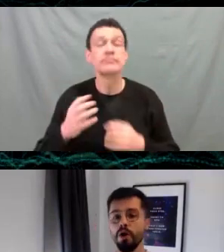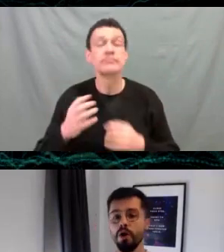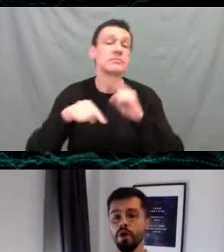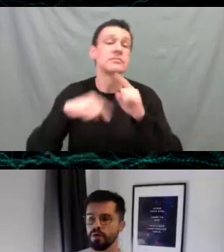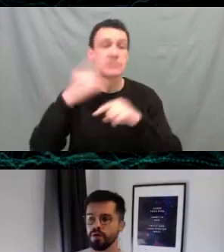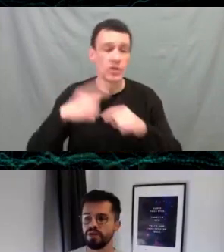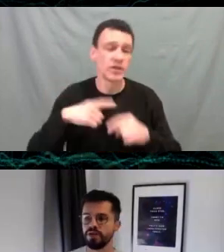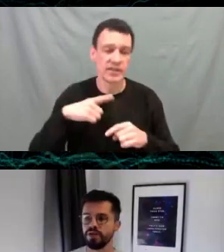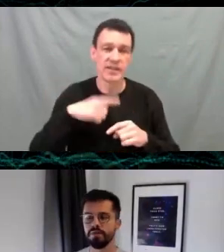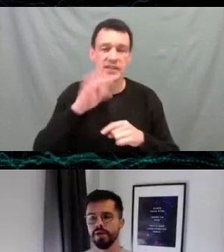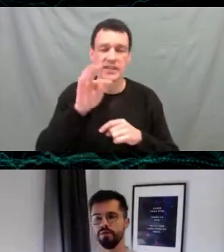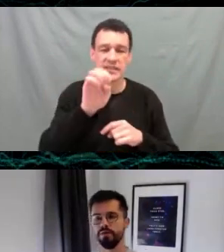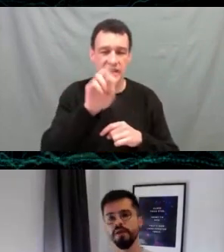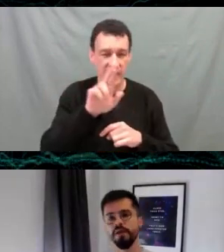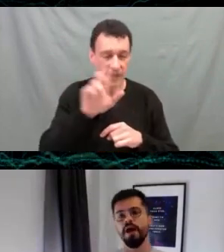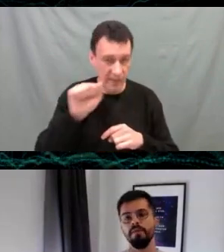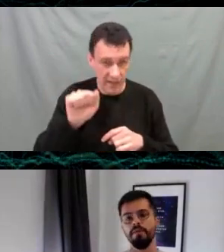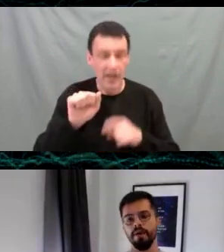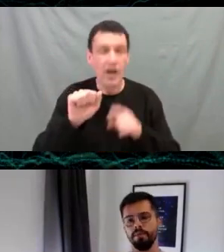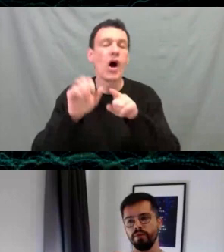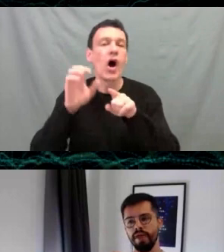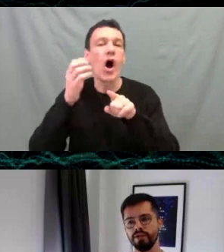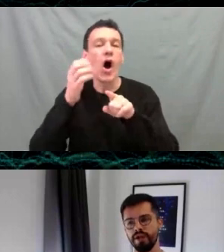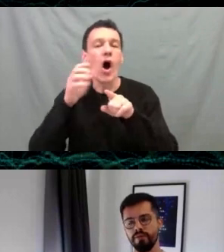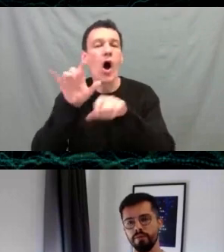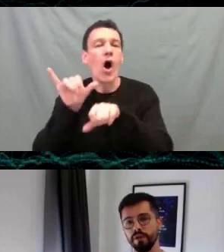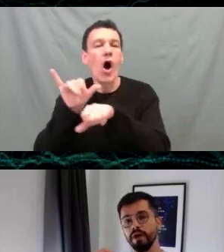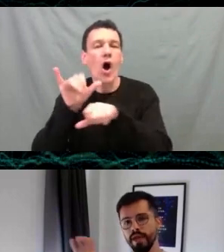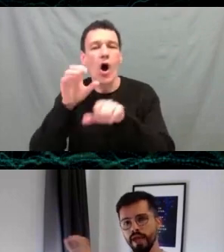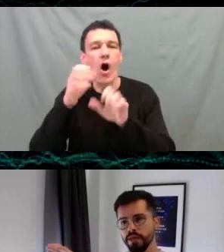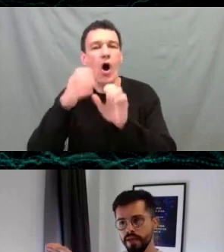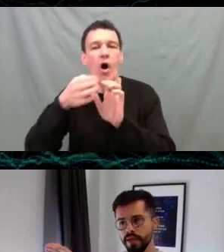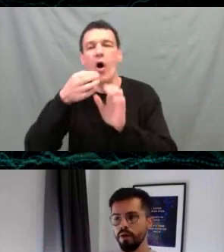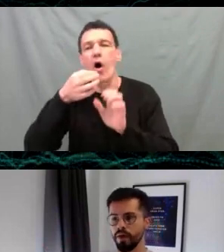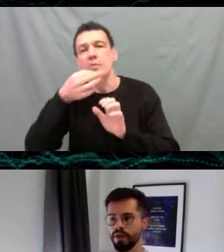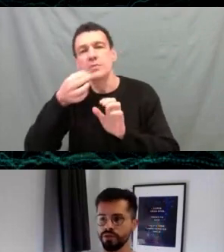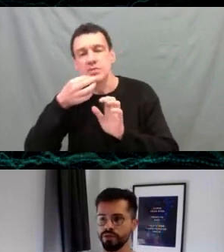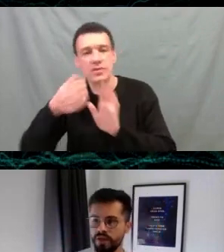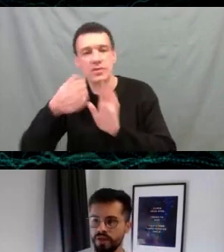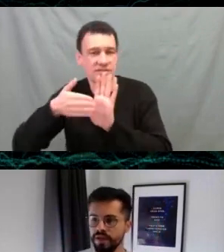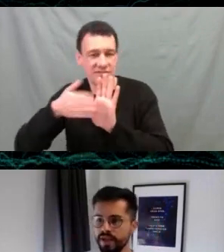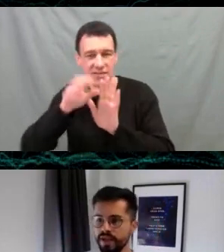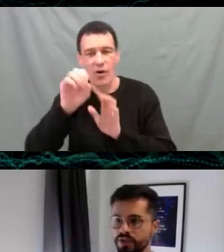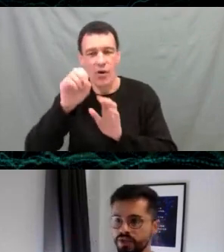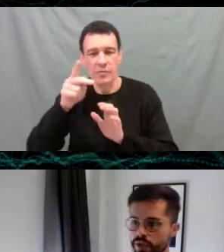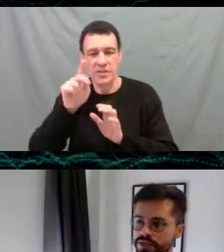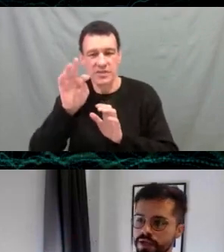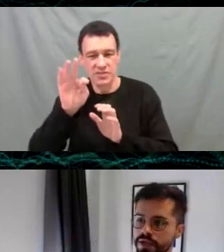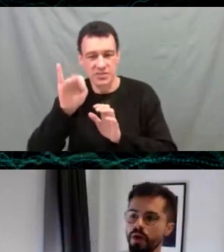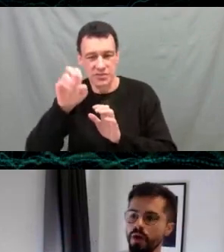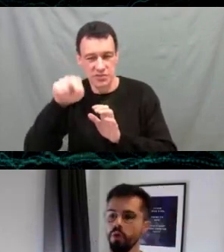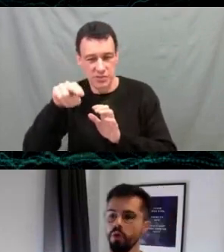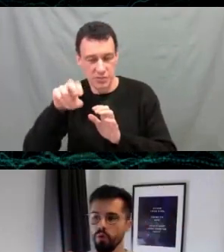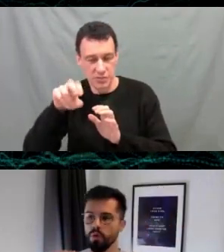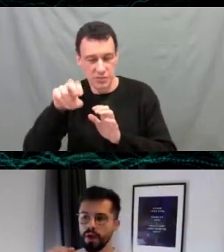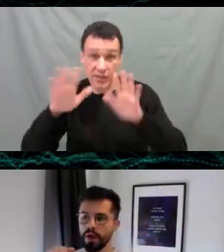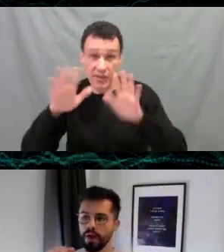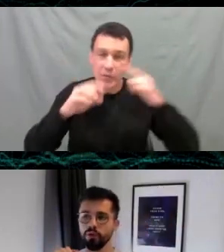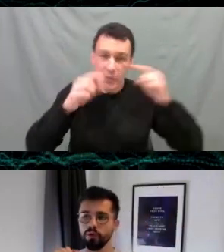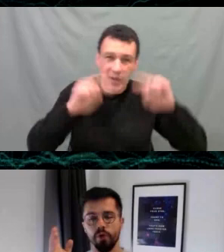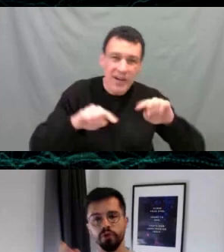Terra option que é literalmente eu chamando a bibliotecas de forma que eu criei né então aqui você vai ver na linha 22